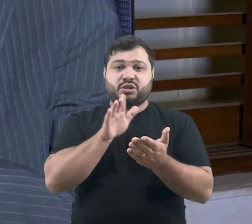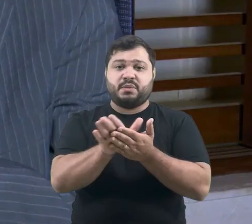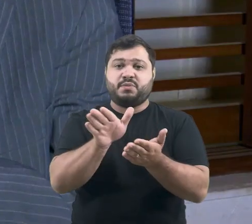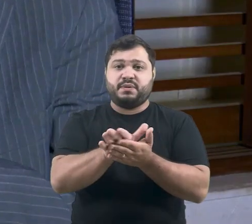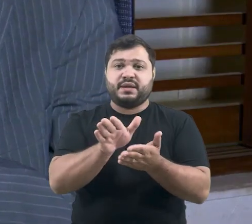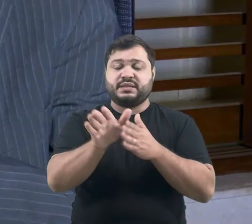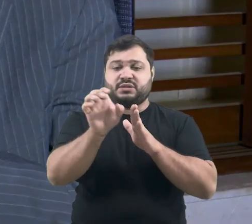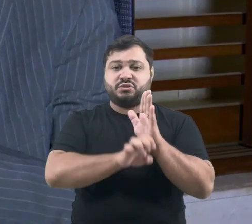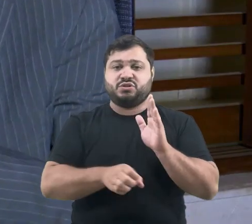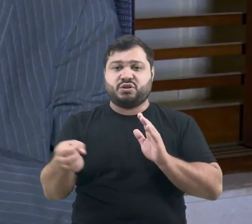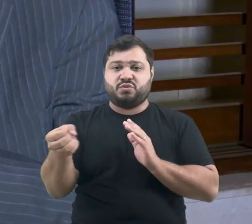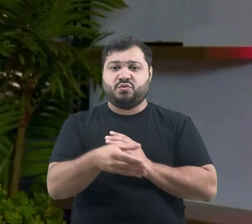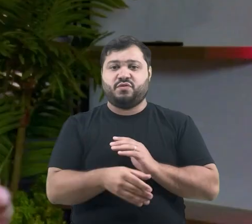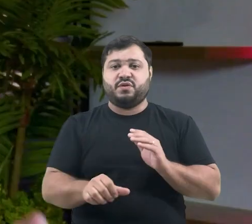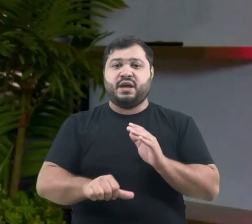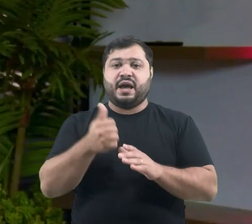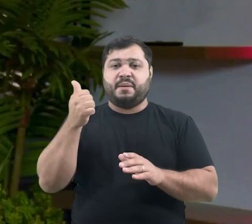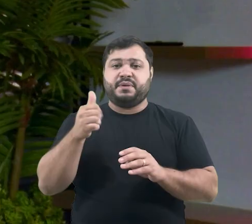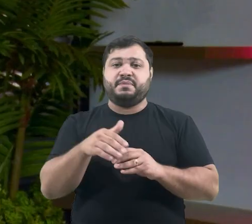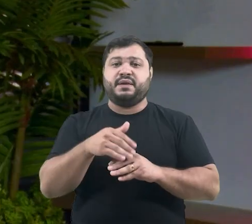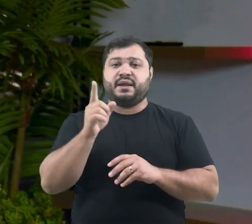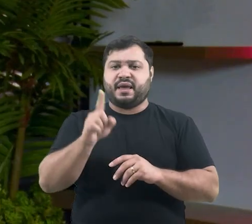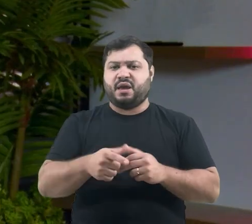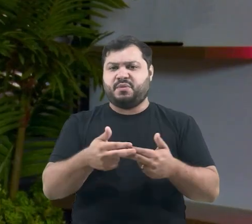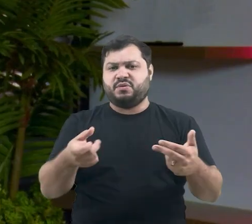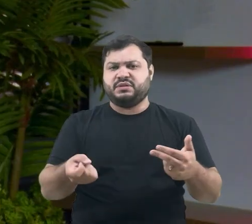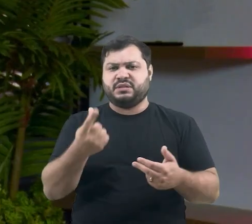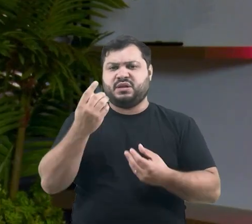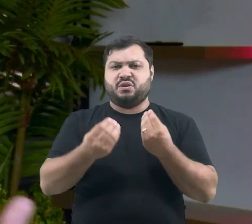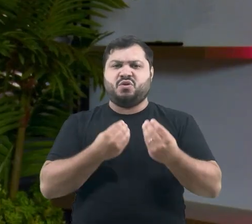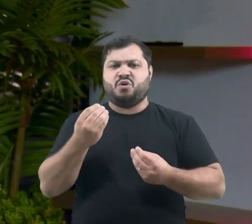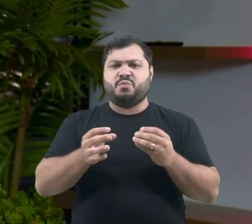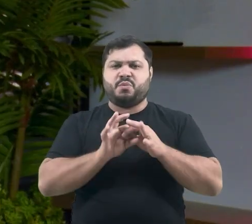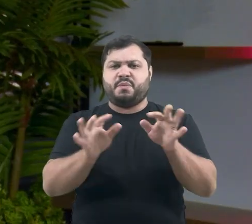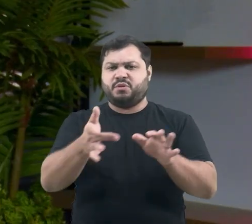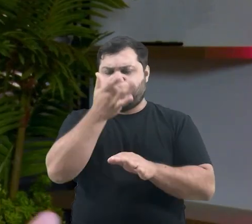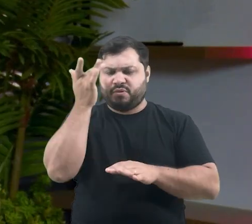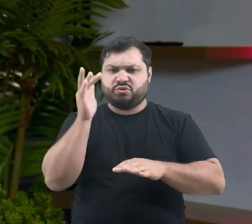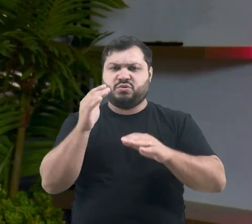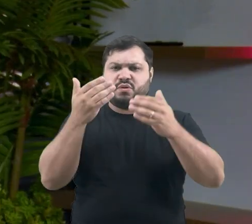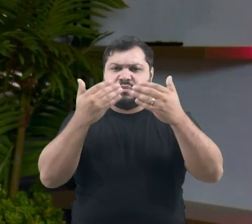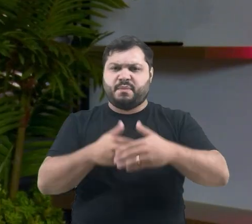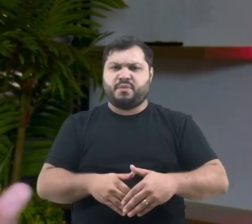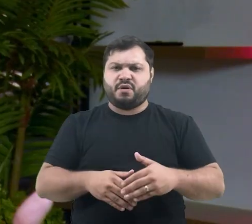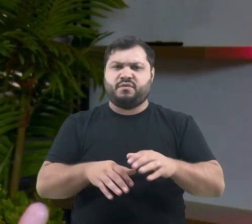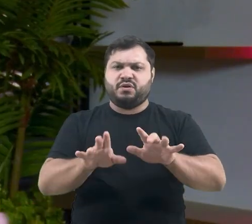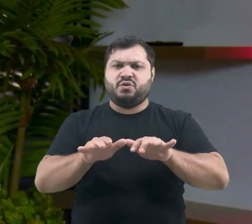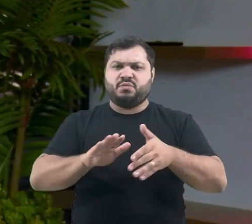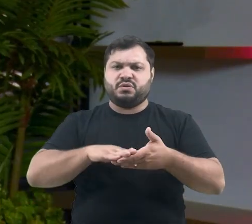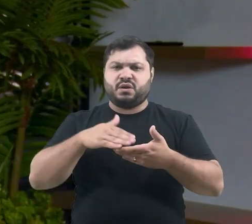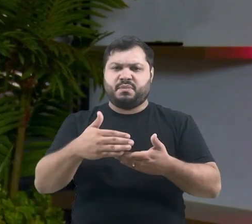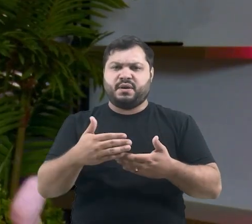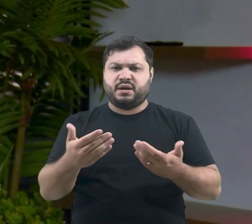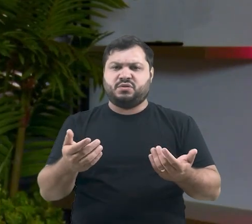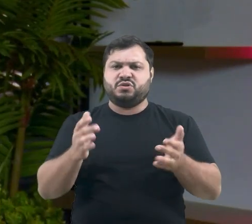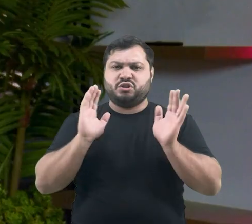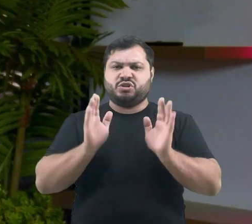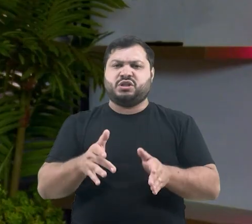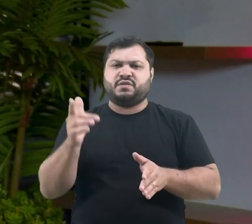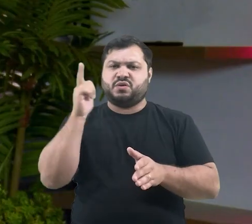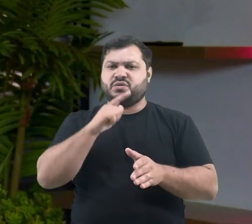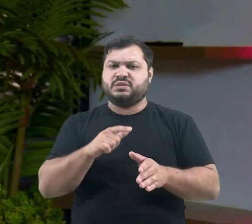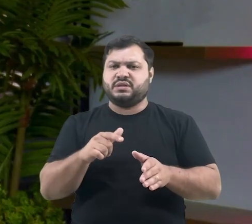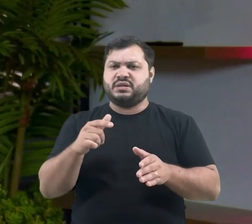a publicação de um edital novo. À primeira vista é uma situação bem estranha. Como é que eu vou permitir que alguém faça uma prova com um computador aberto? Ele